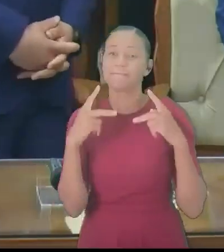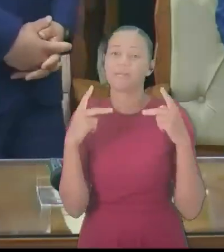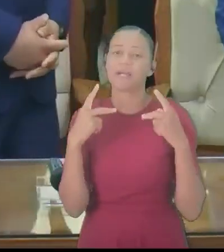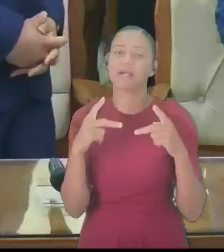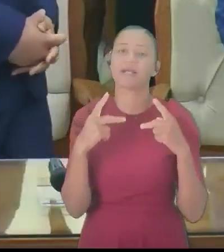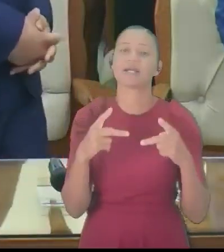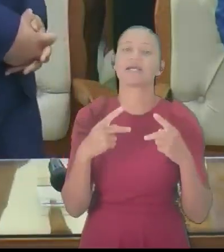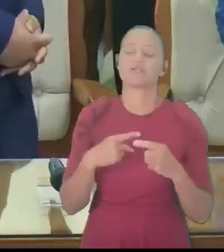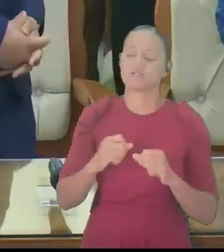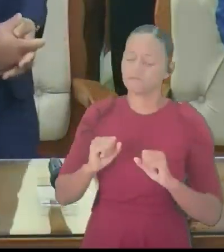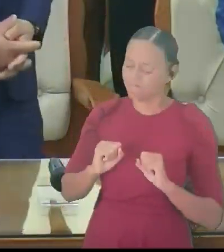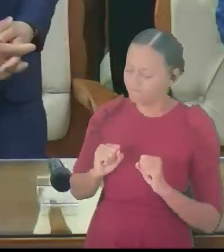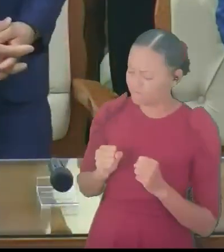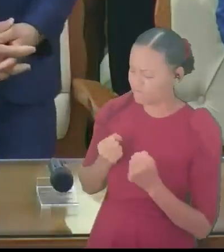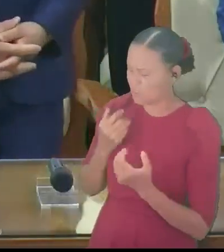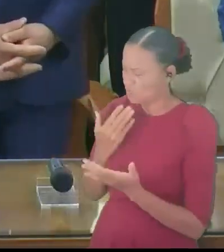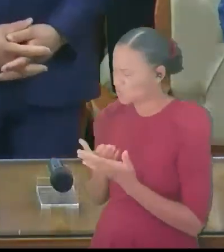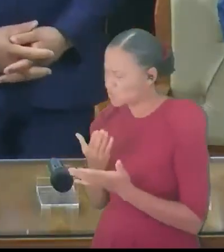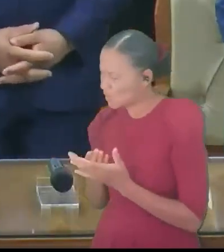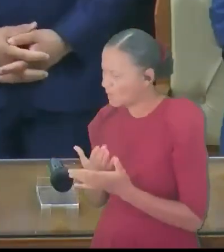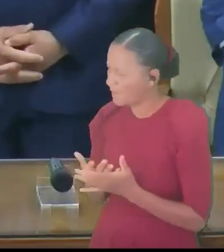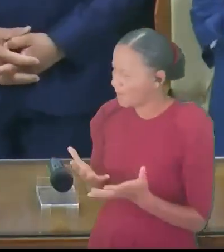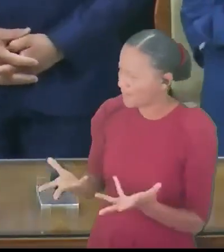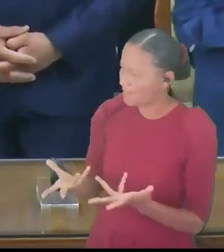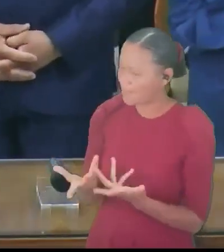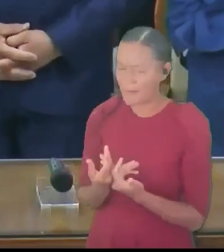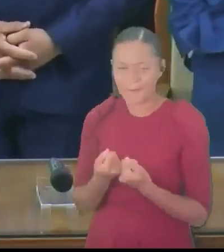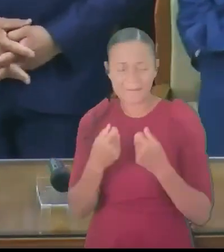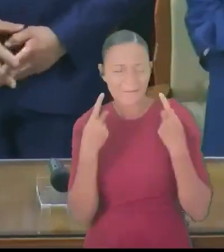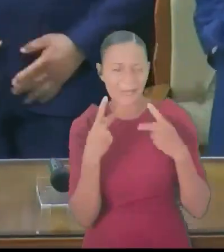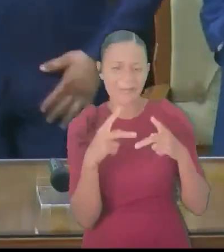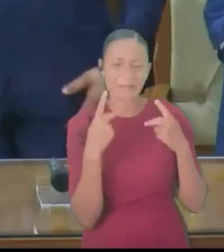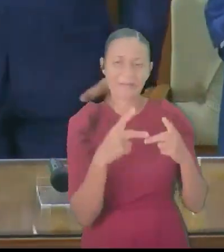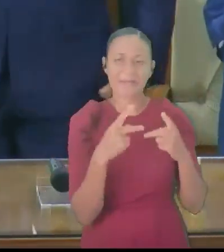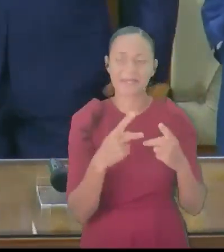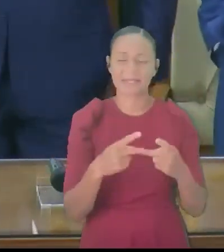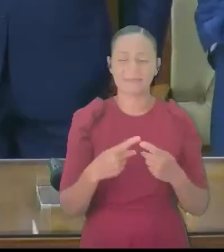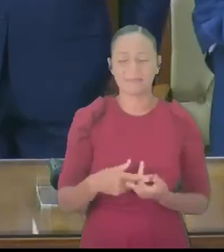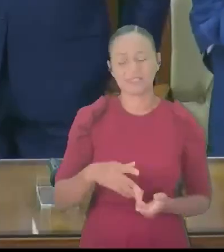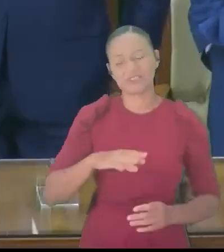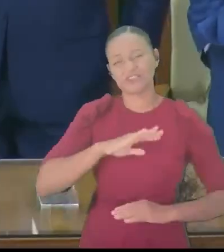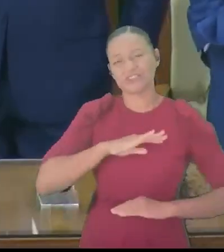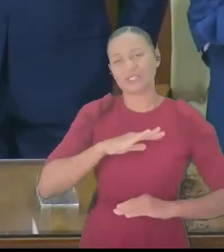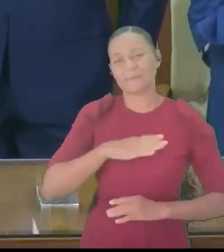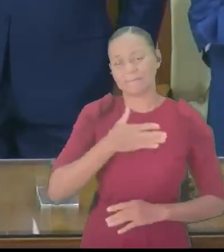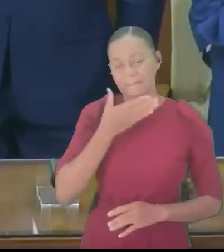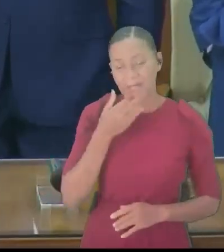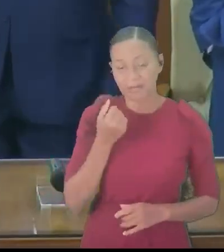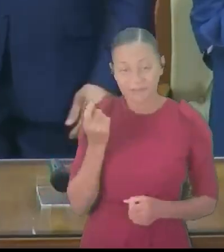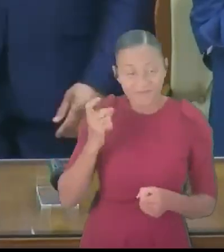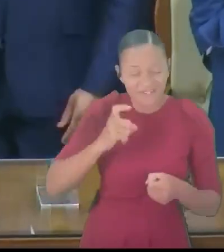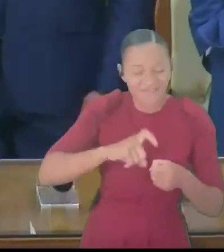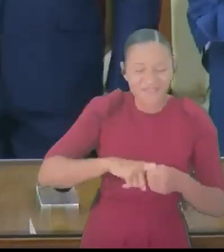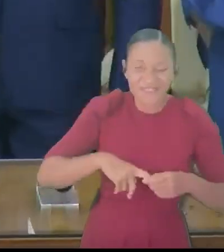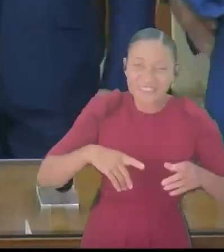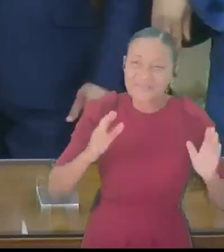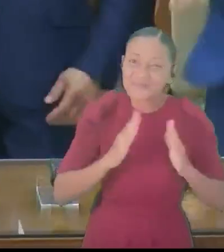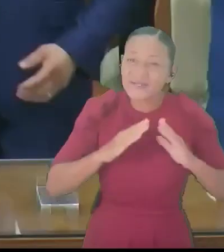possível. Eu tenho que me esmerar para pregar a palavra da melhor maneira possível. Quem vai para casa feliz nesta